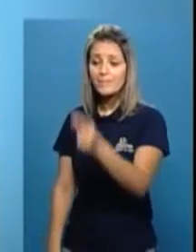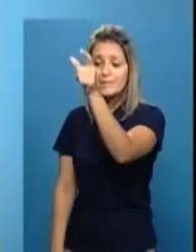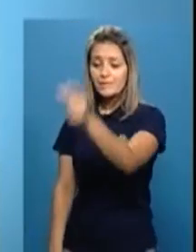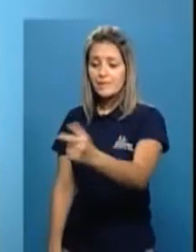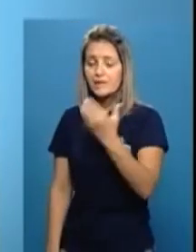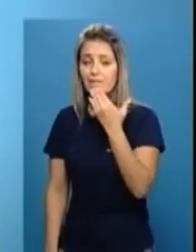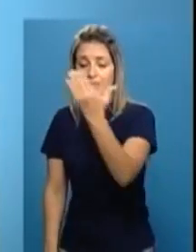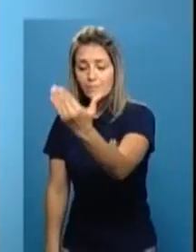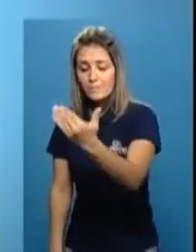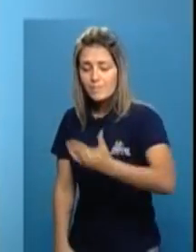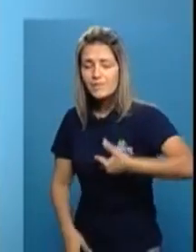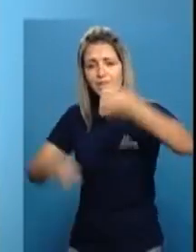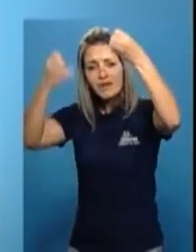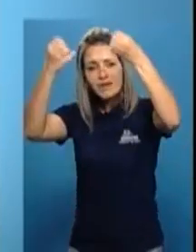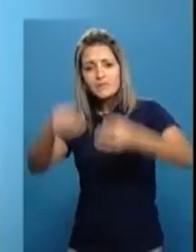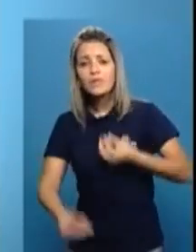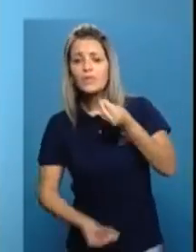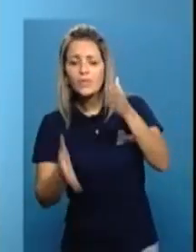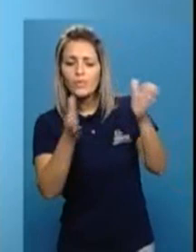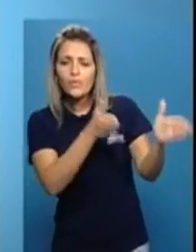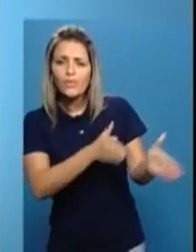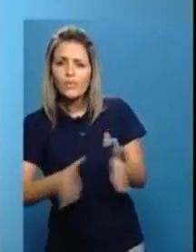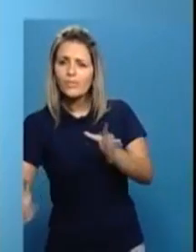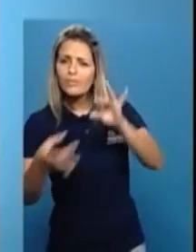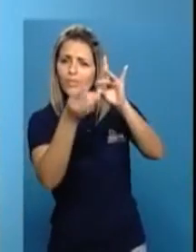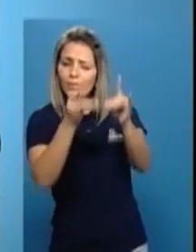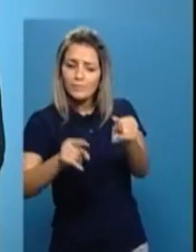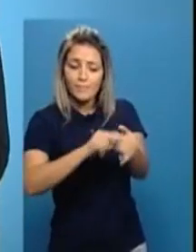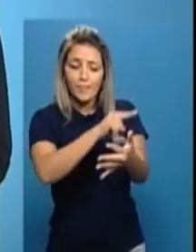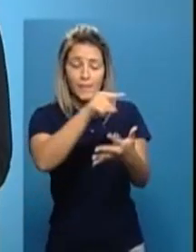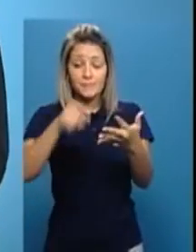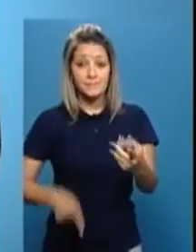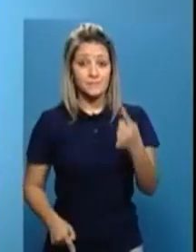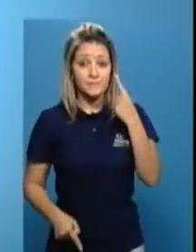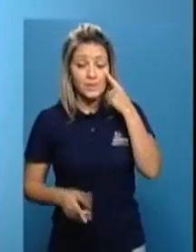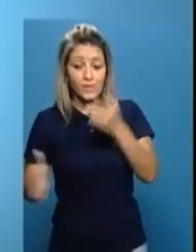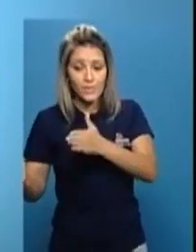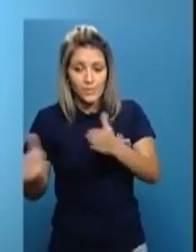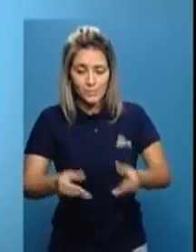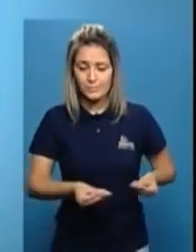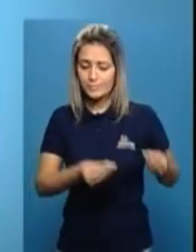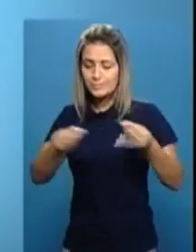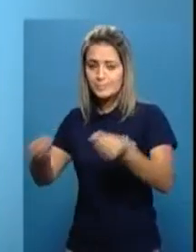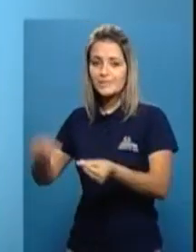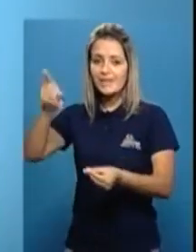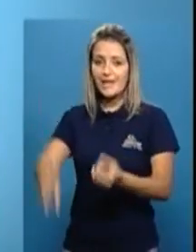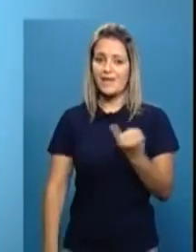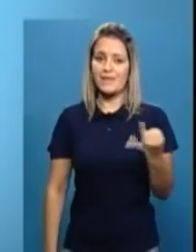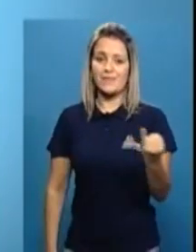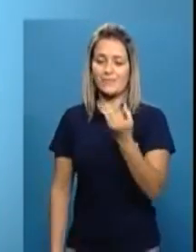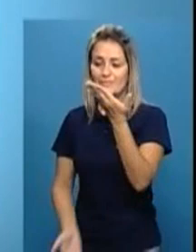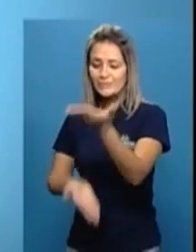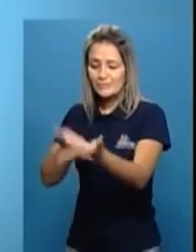o produto deverá ser produzido. O prazo de entrega é um fator determinante no atendimento ao